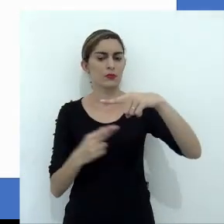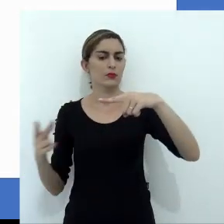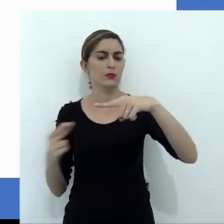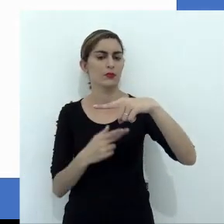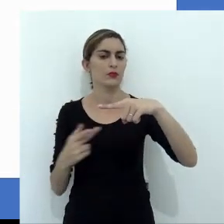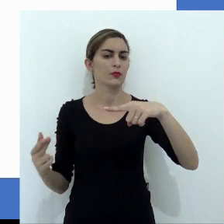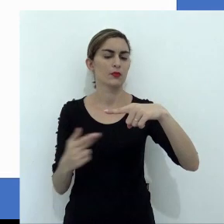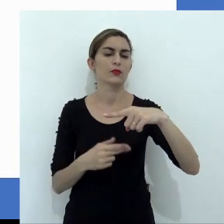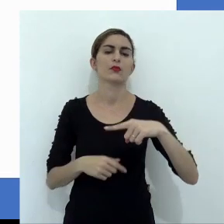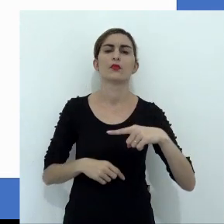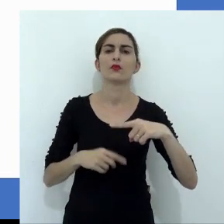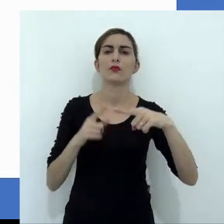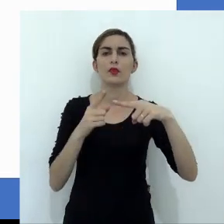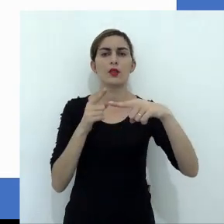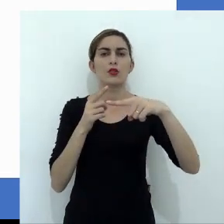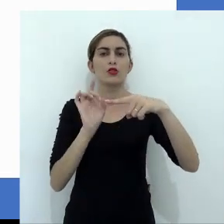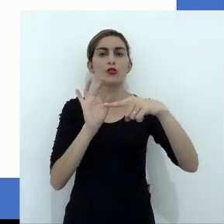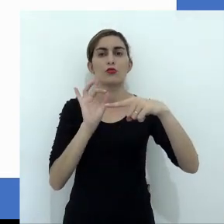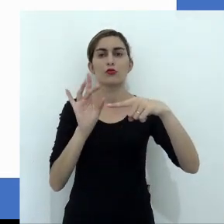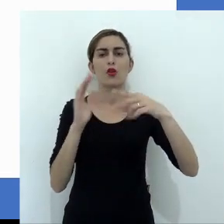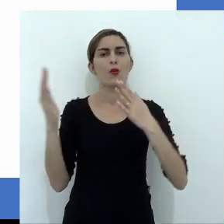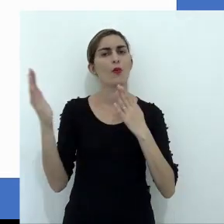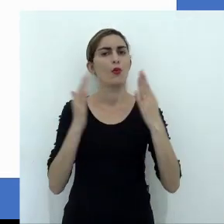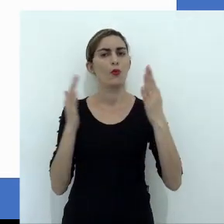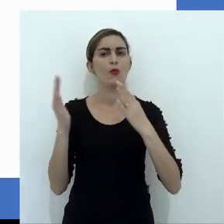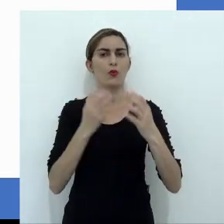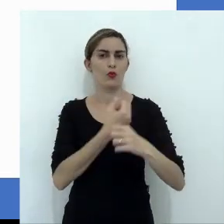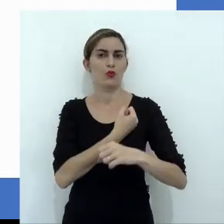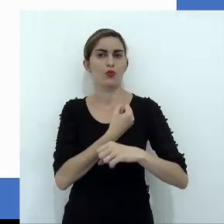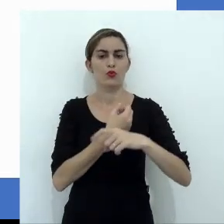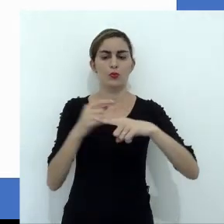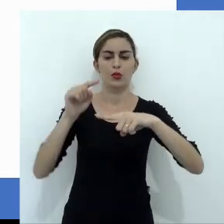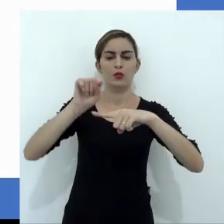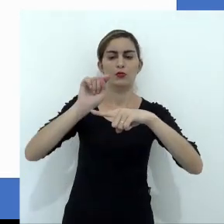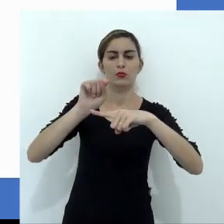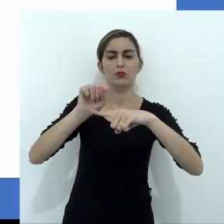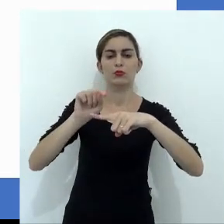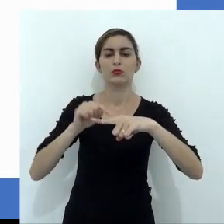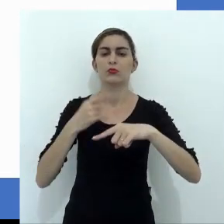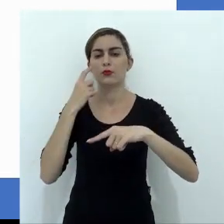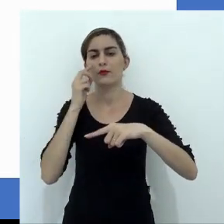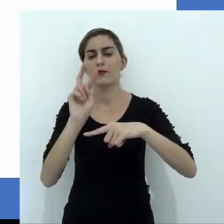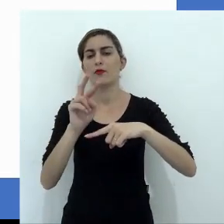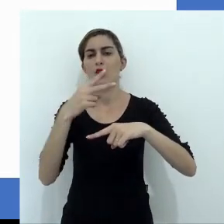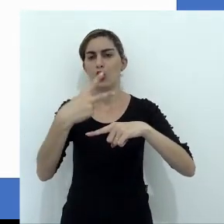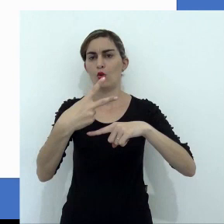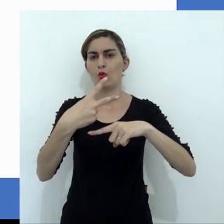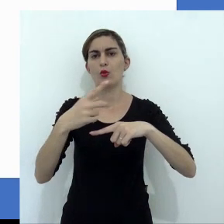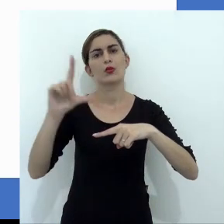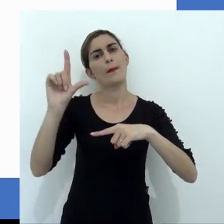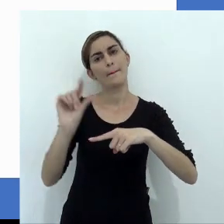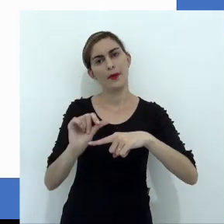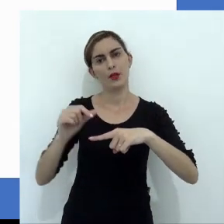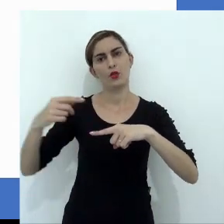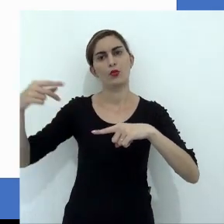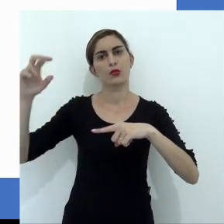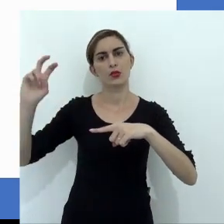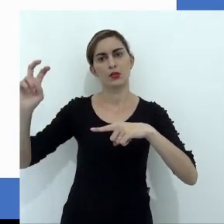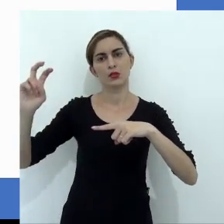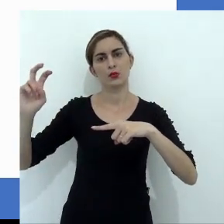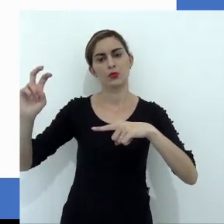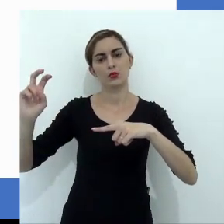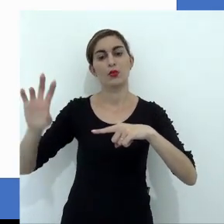que os denominadores são iguais, então basta a gente comparar os numeradores. Então, visivelmente, o número 2 é menor do que o